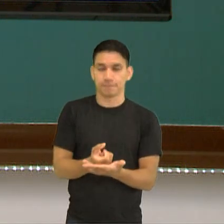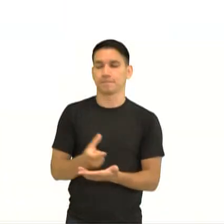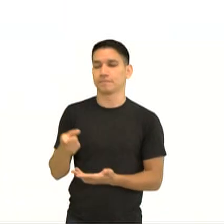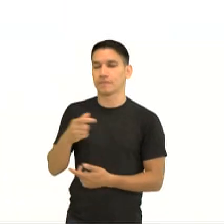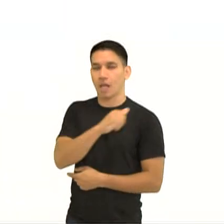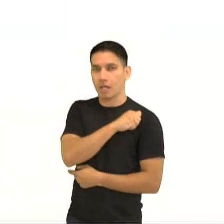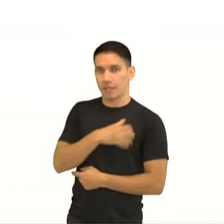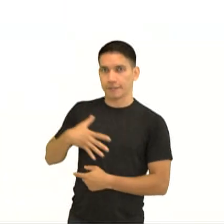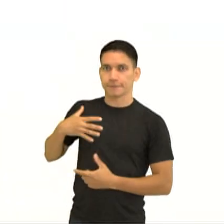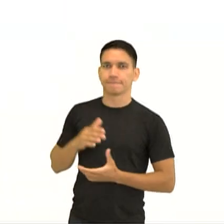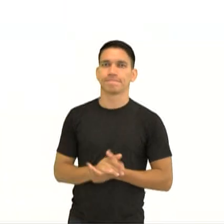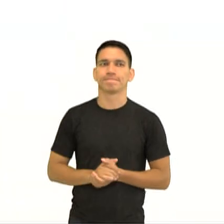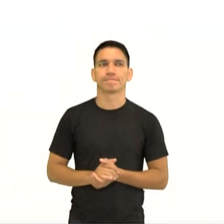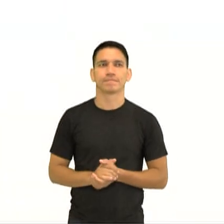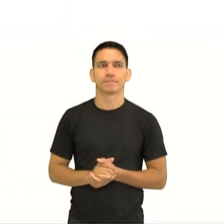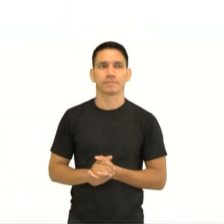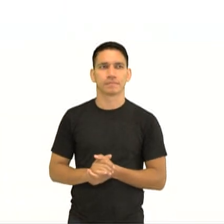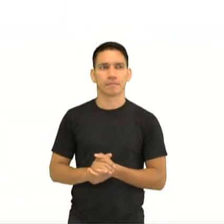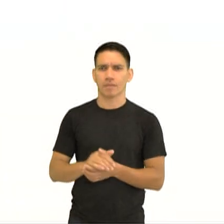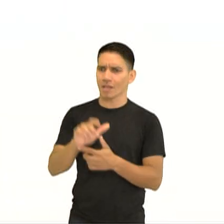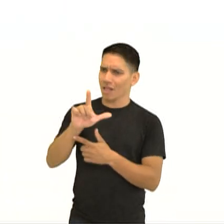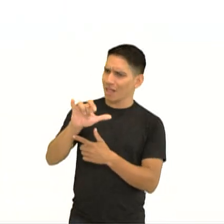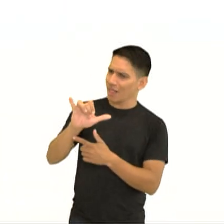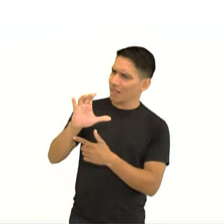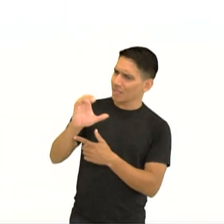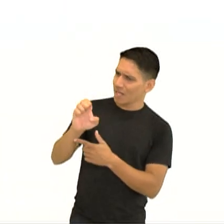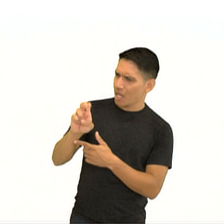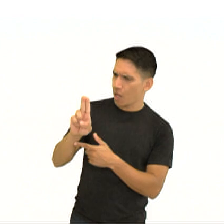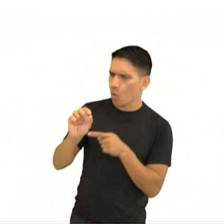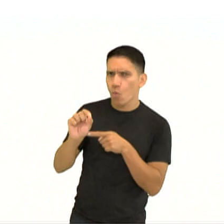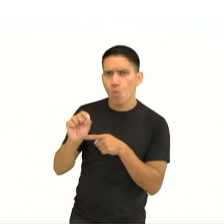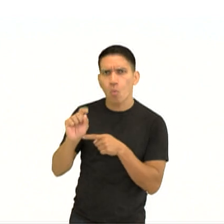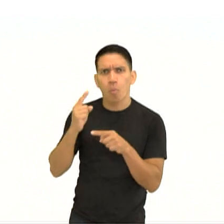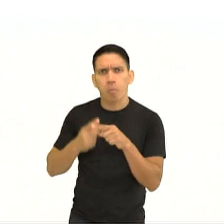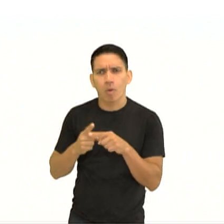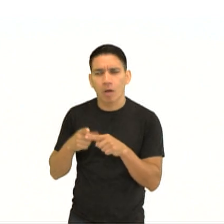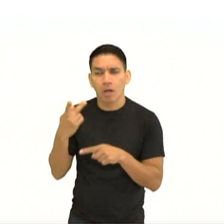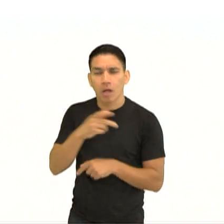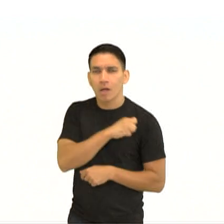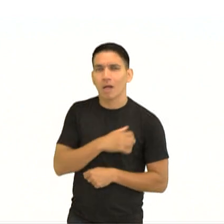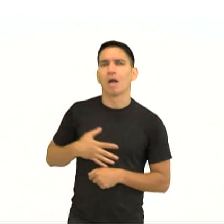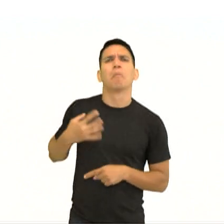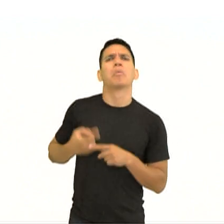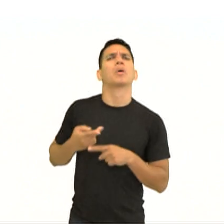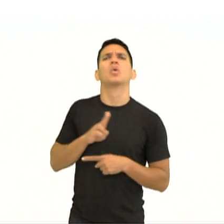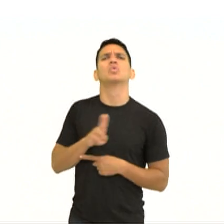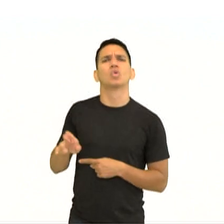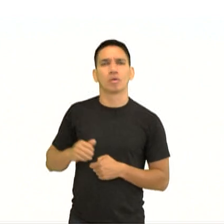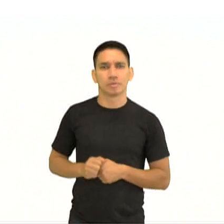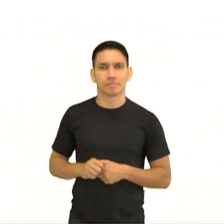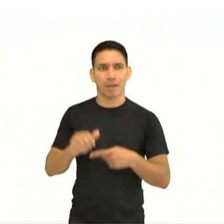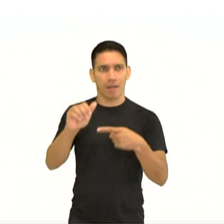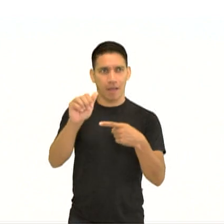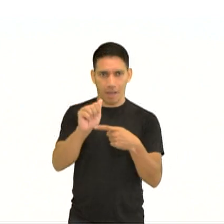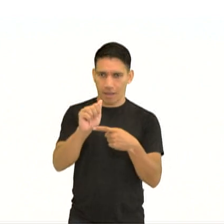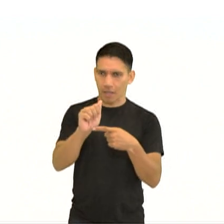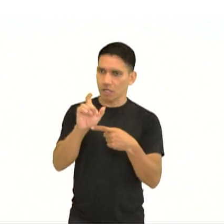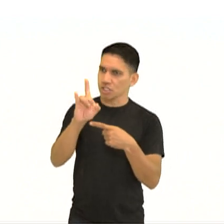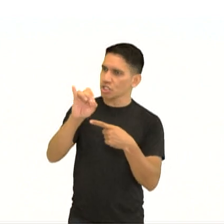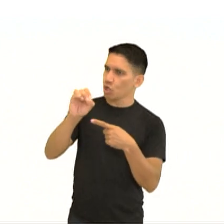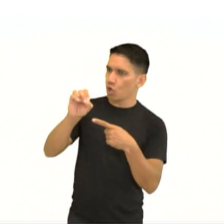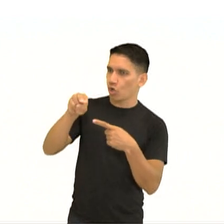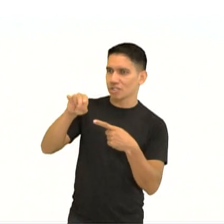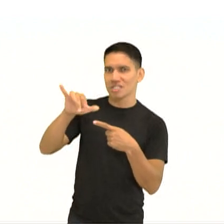Aristóteles. O Liceu, fundado por Aristóteles, recebeu esse nome em homenagem a alternativa A, Dionísio, B,